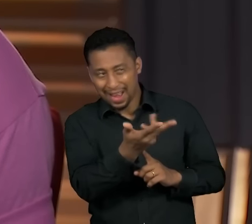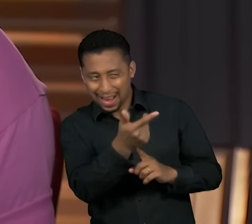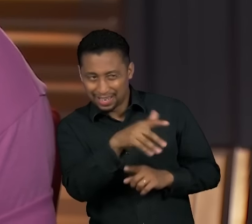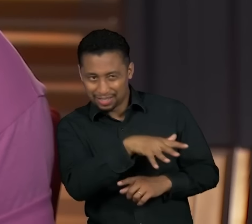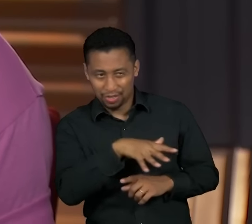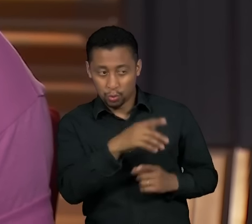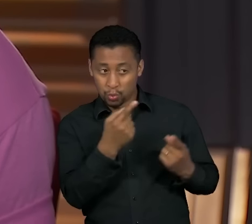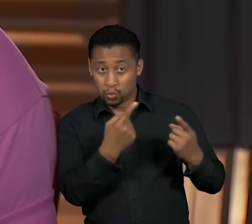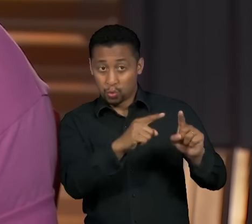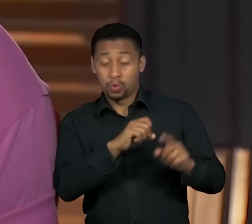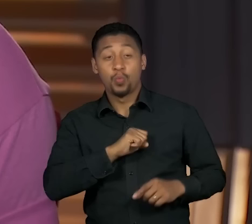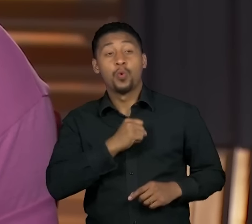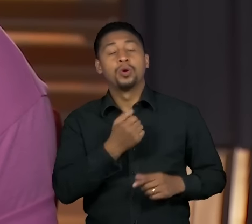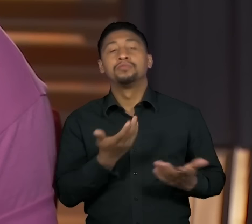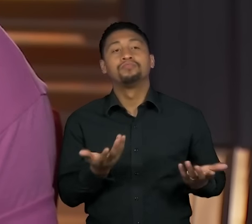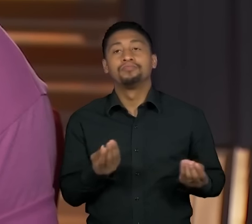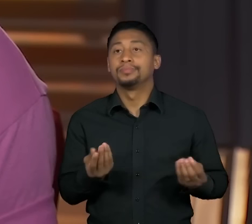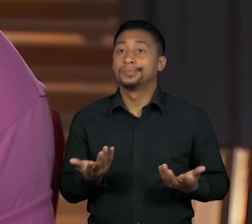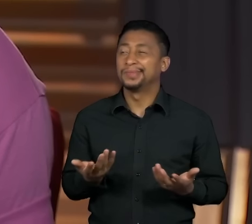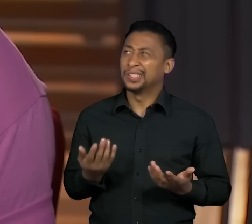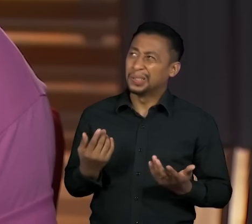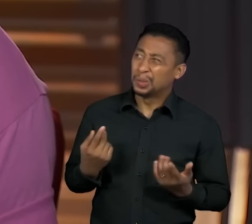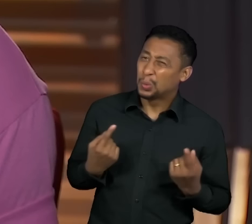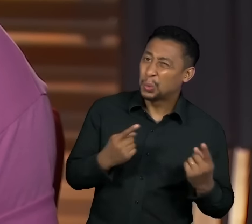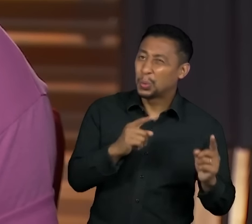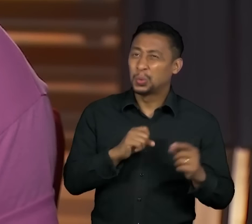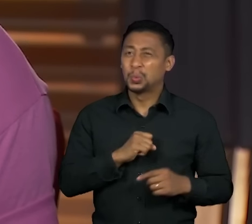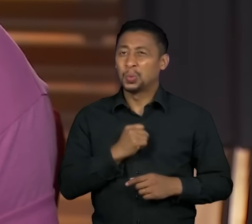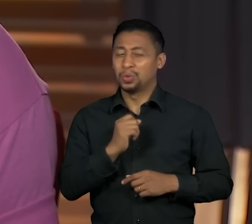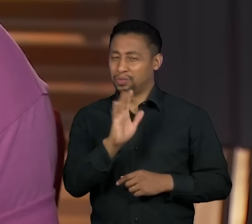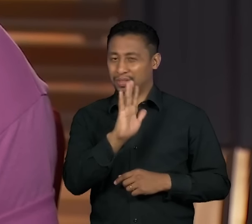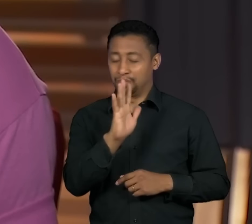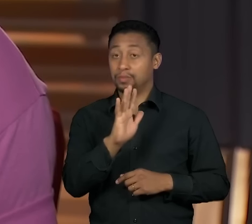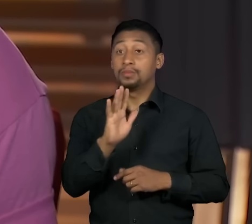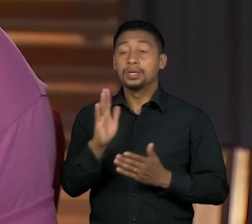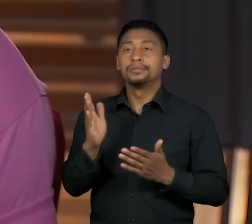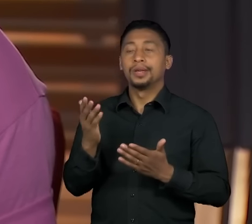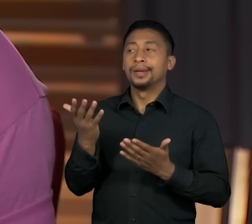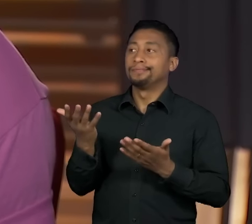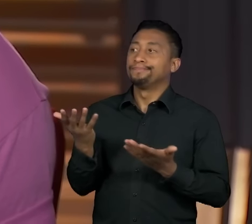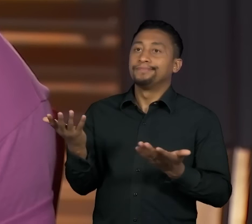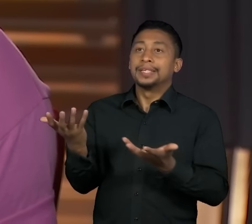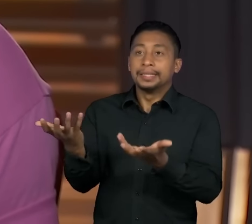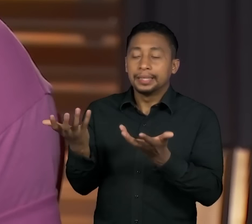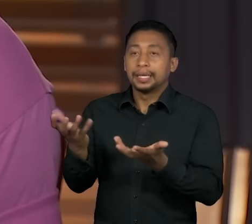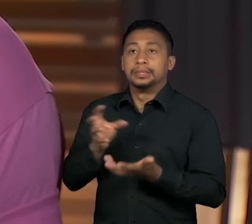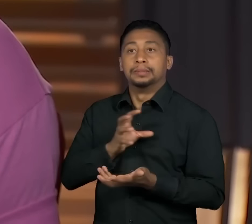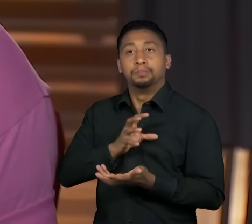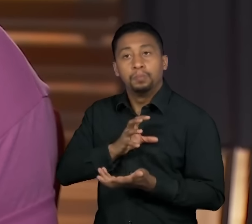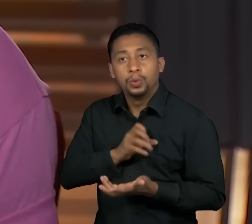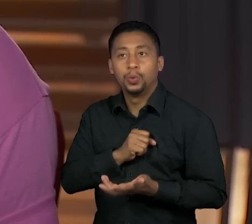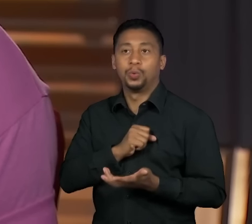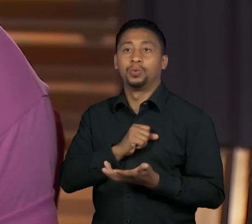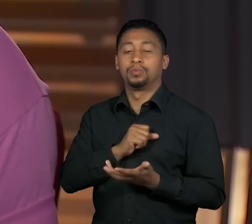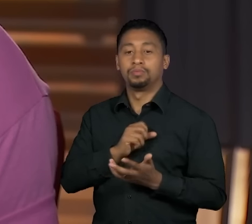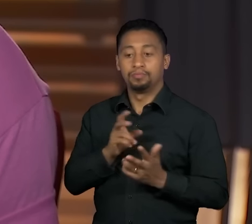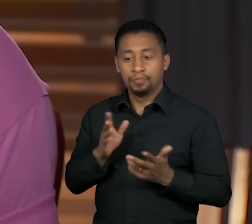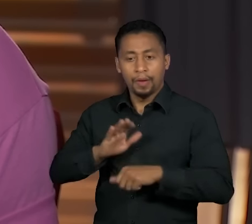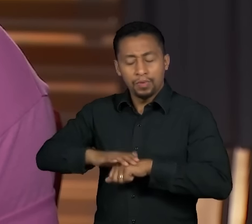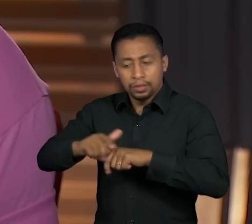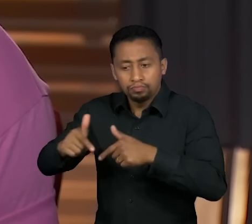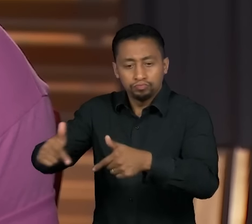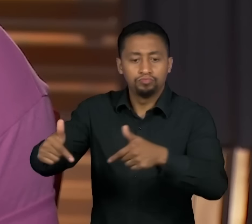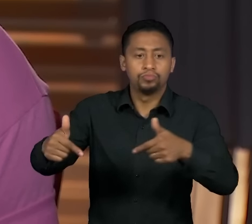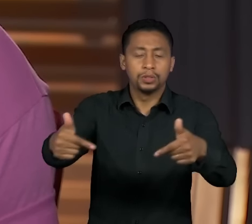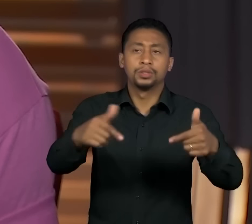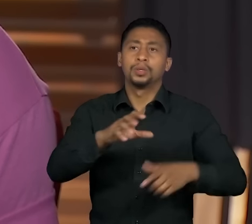Não quero nem dizer contra o ódio, mas a favor do amor. Que eu acho que é você fazer as coisas com amor. Porque a arte